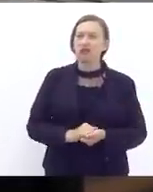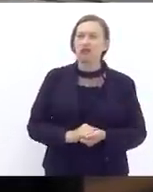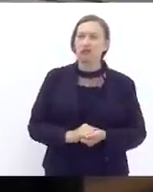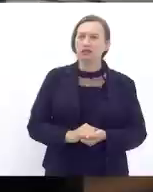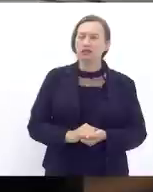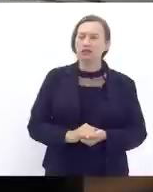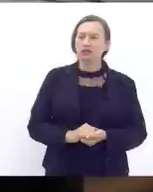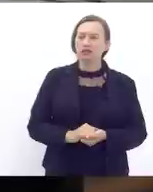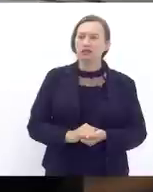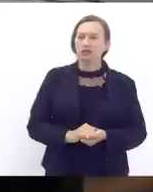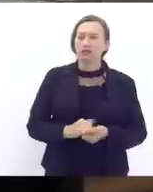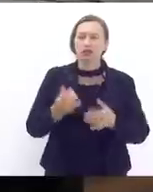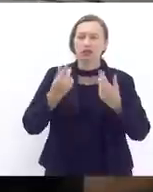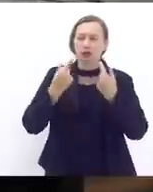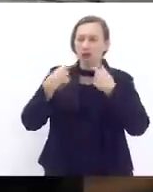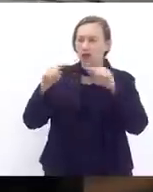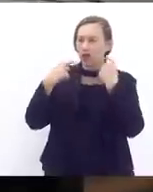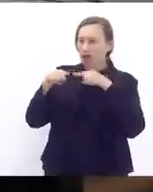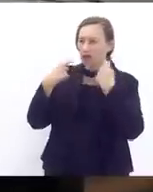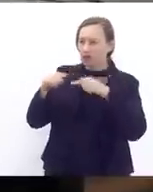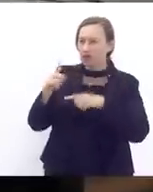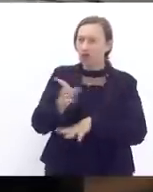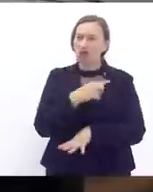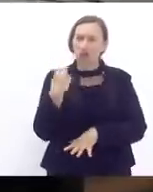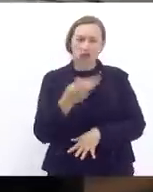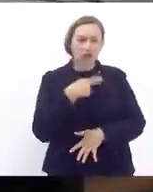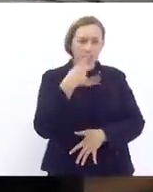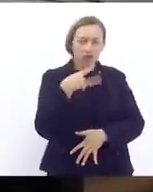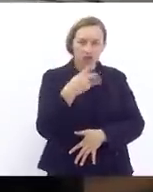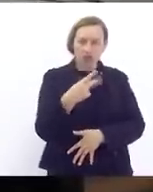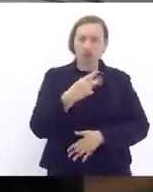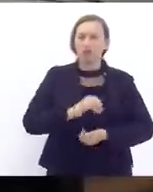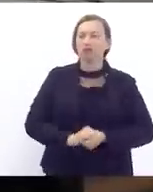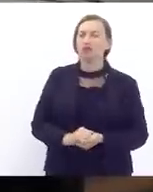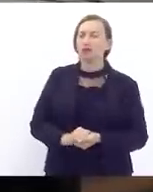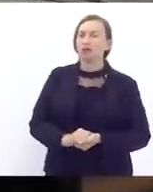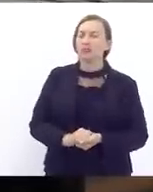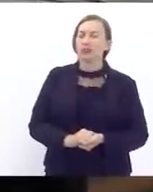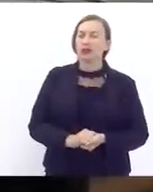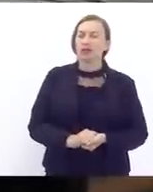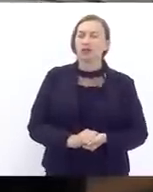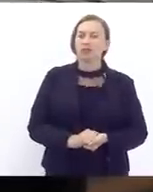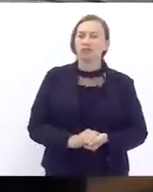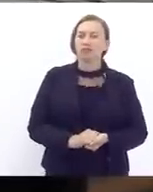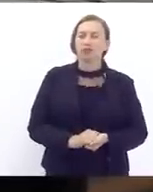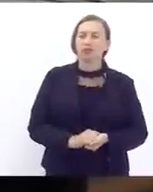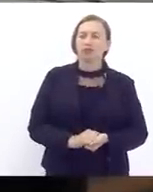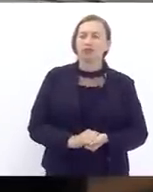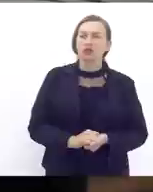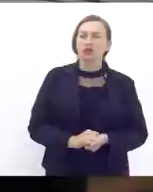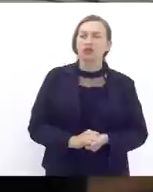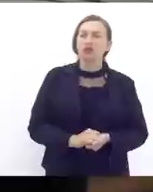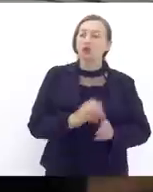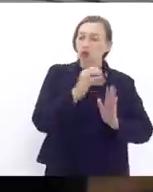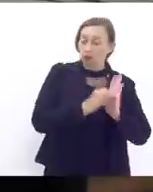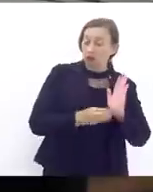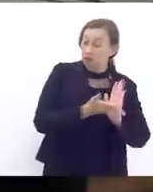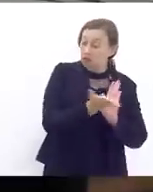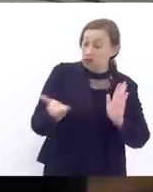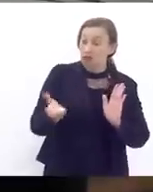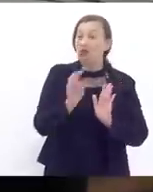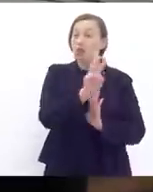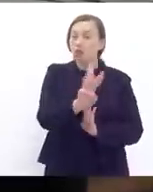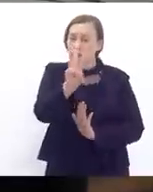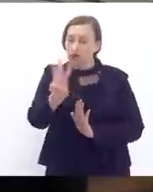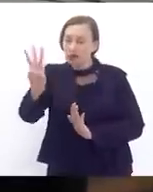reclamações de acordo que nós situamos o Ofício de vocês colocamos no site colocou uma